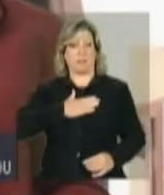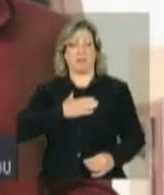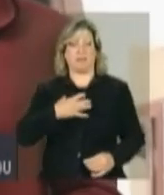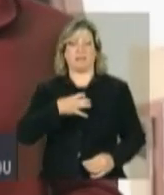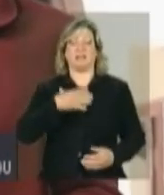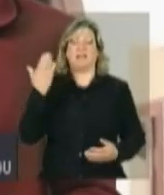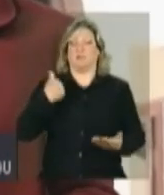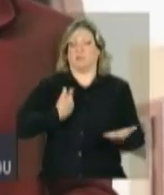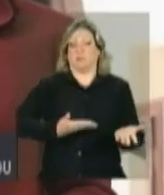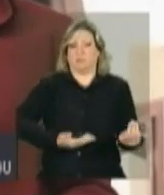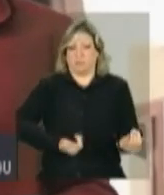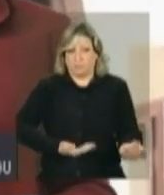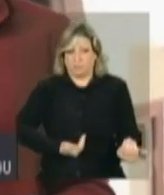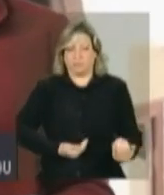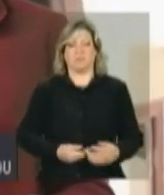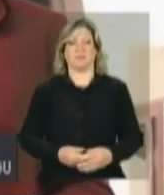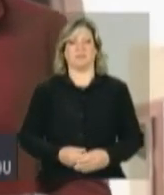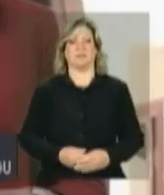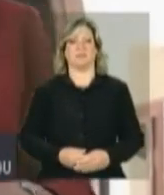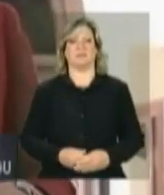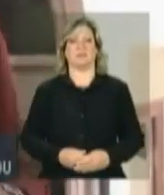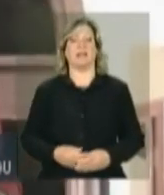juventude eu